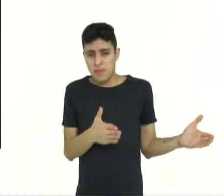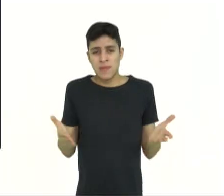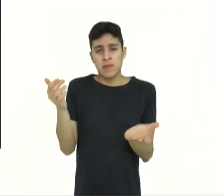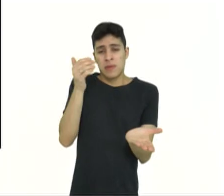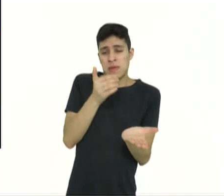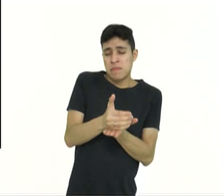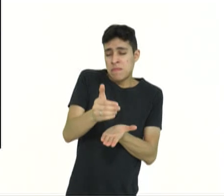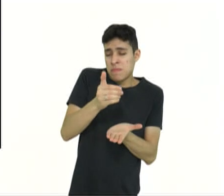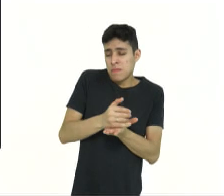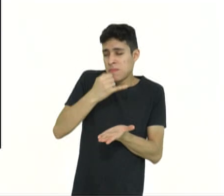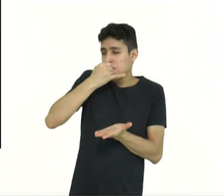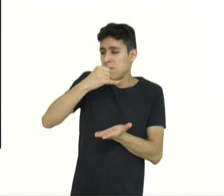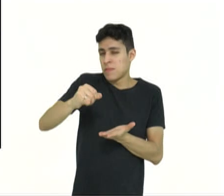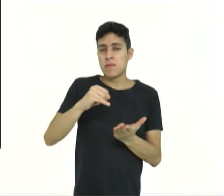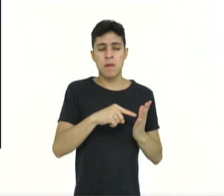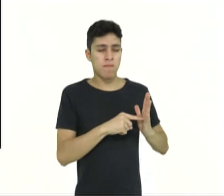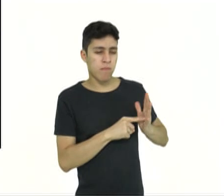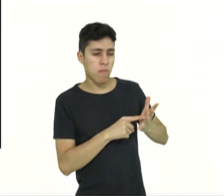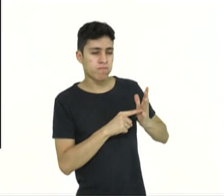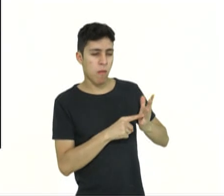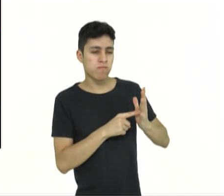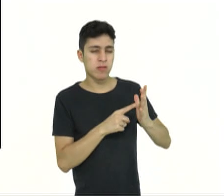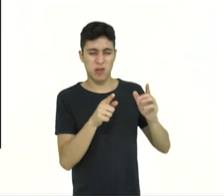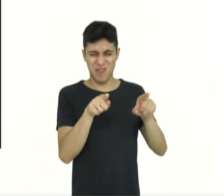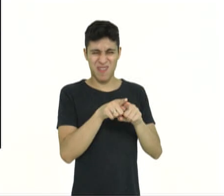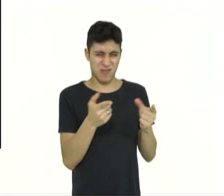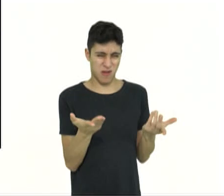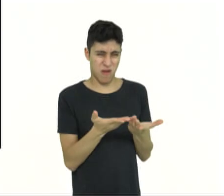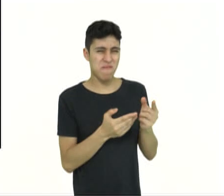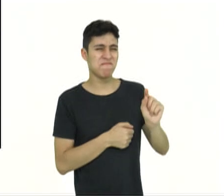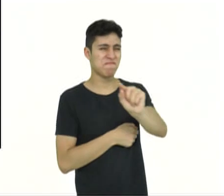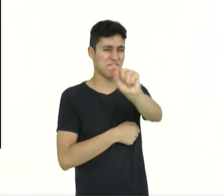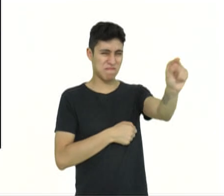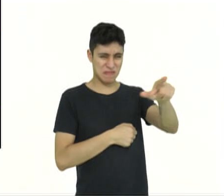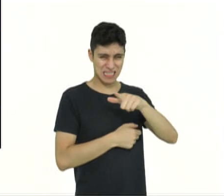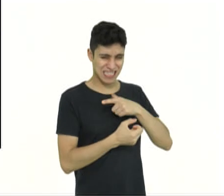eletricidade, os motores a combustão, que a gente conhece hoje nos carros, né?